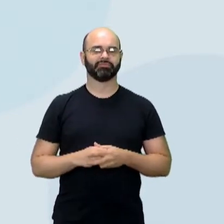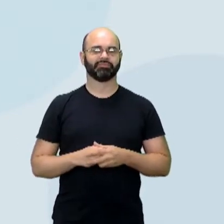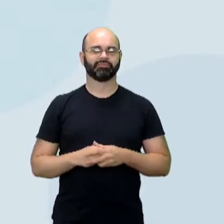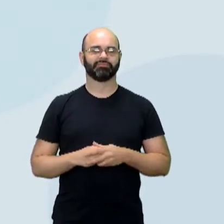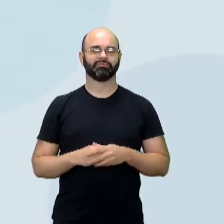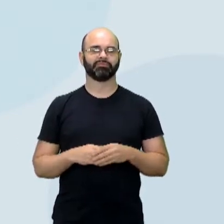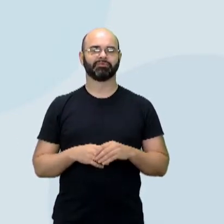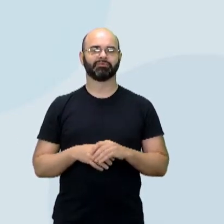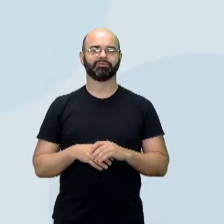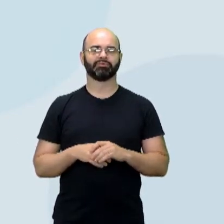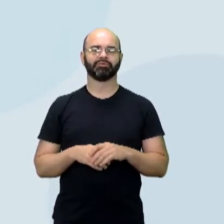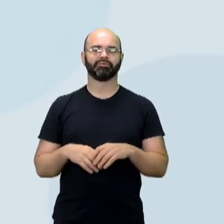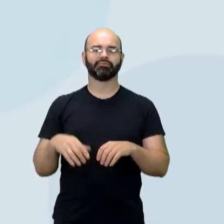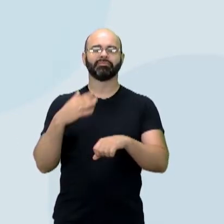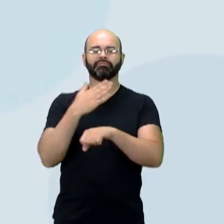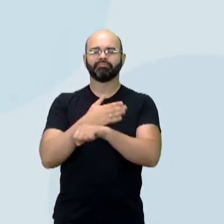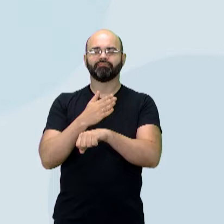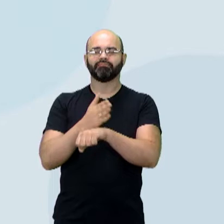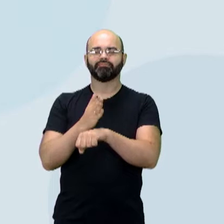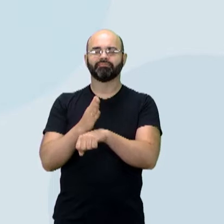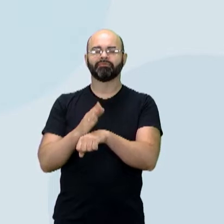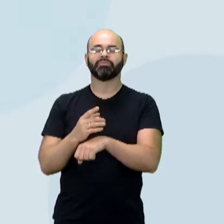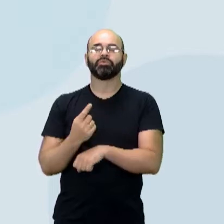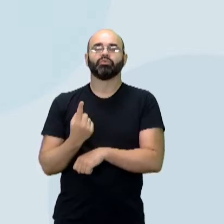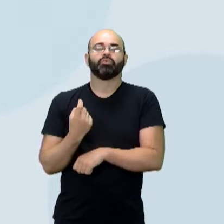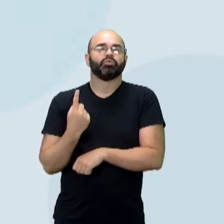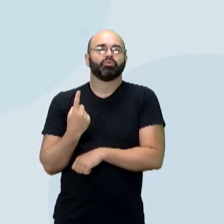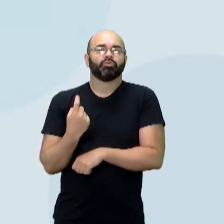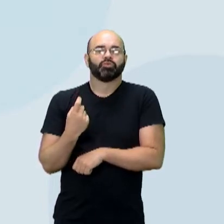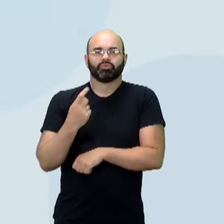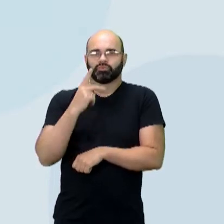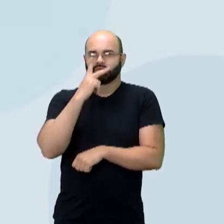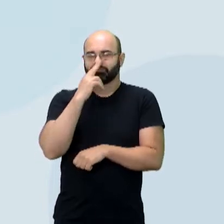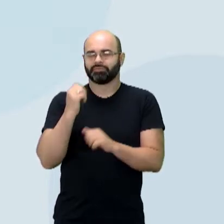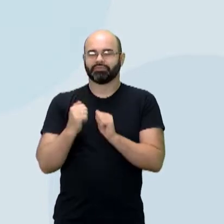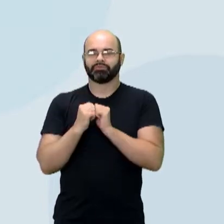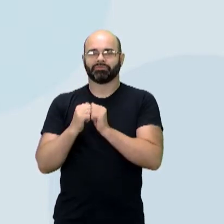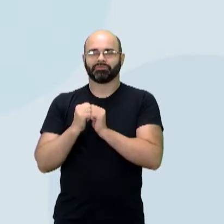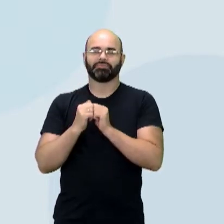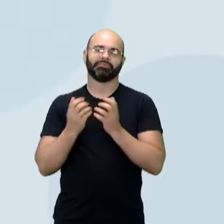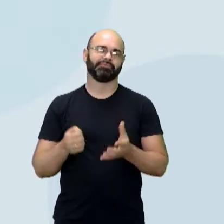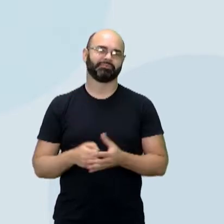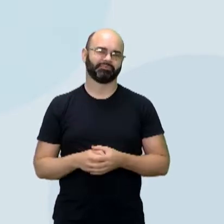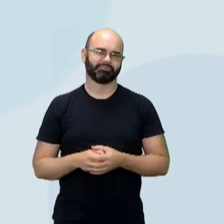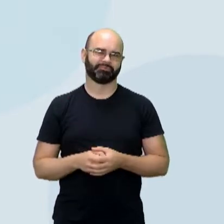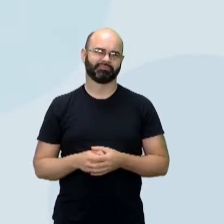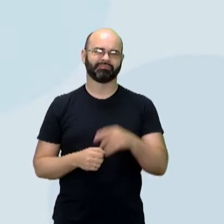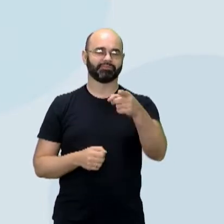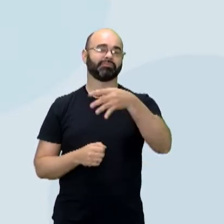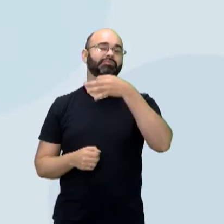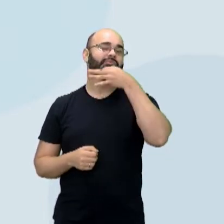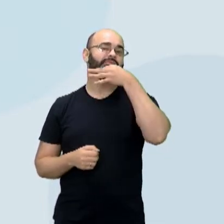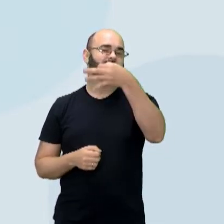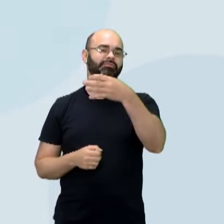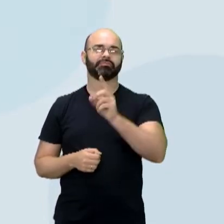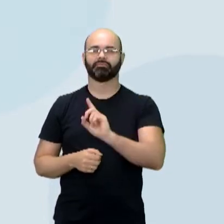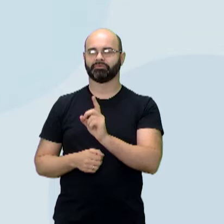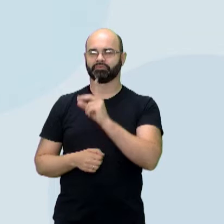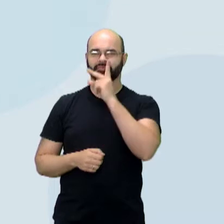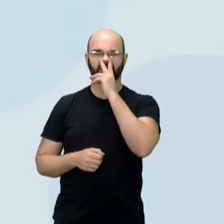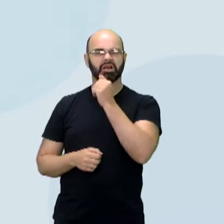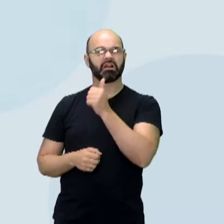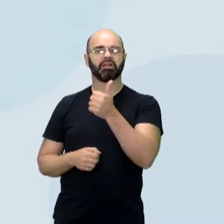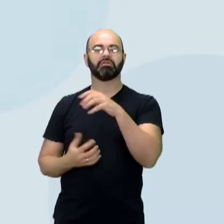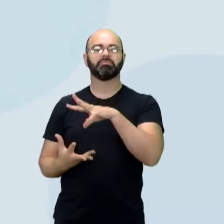por aí. Viver cada momento como se fosse único. Aí, gente, não é a sua opinião sobre o que você acha mais